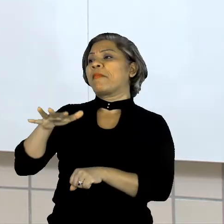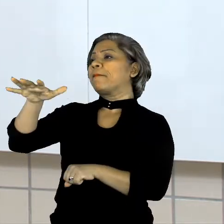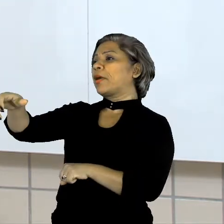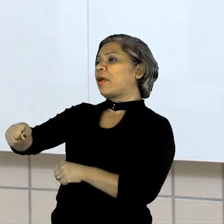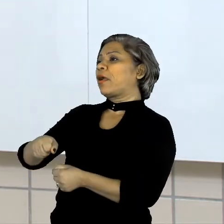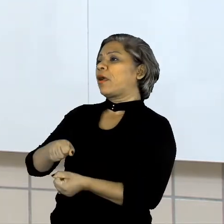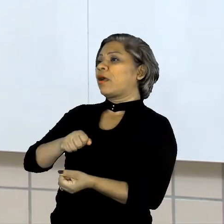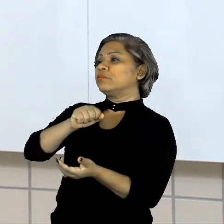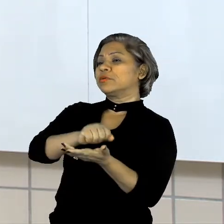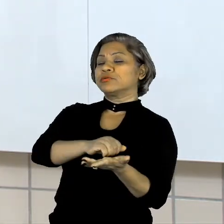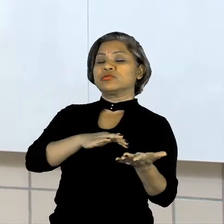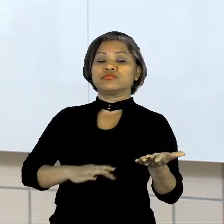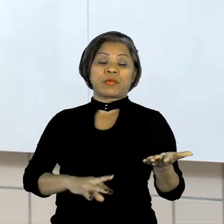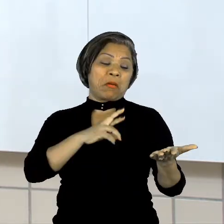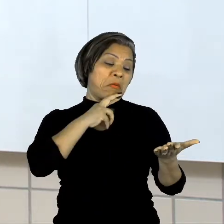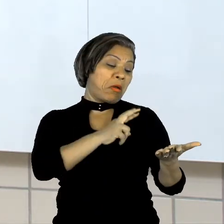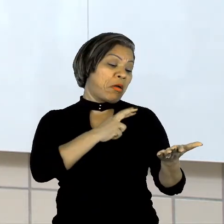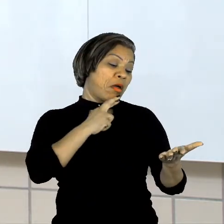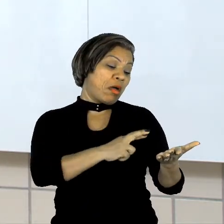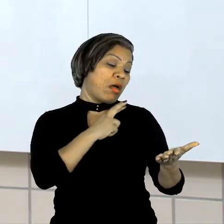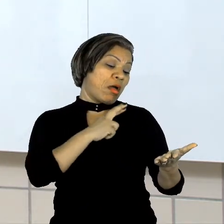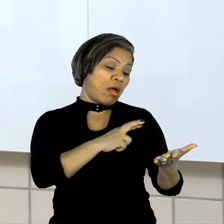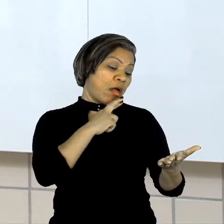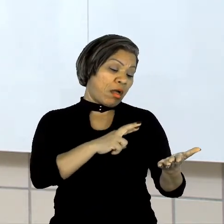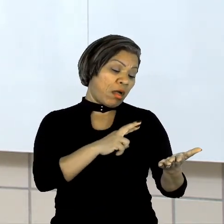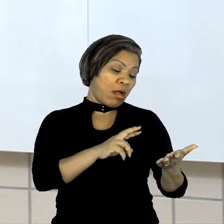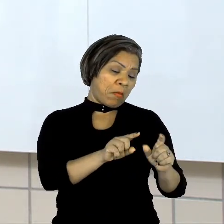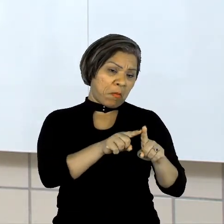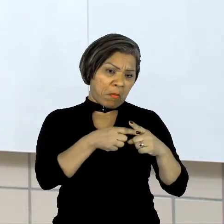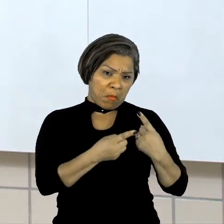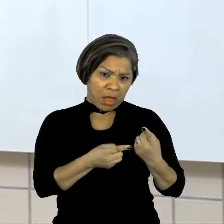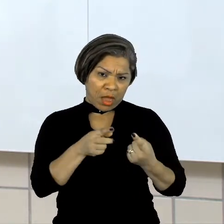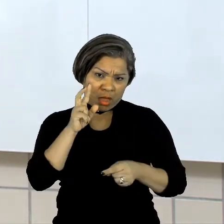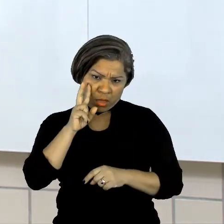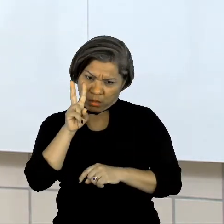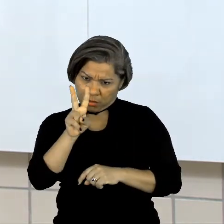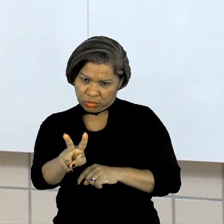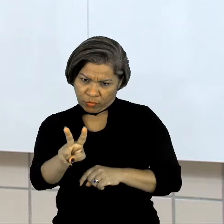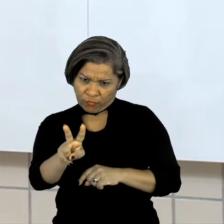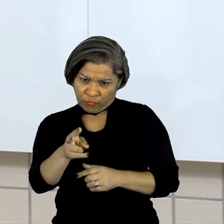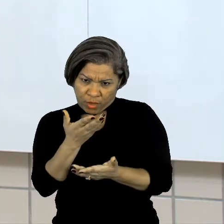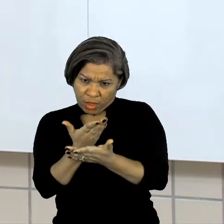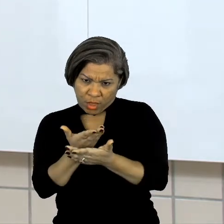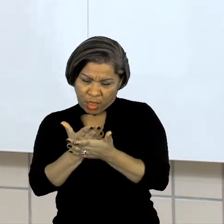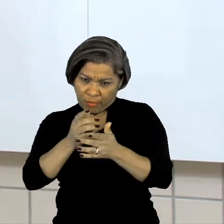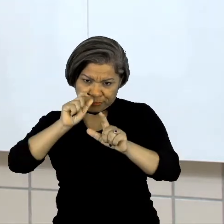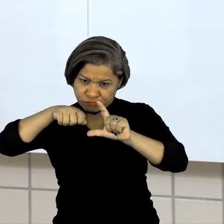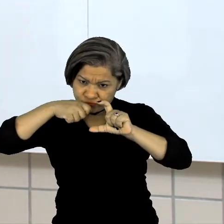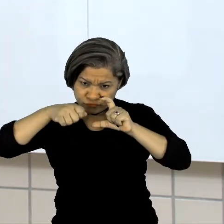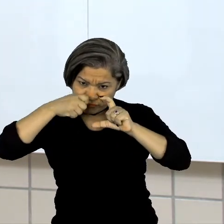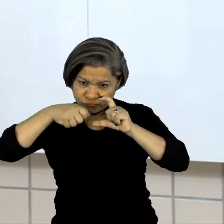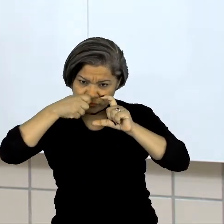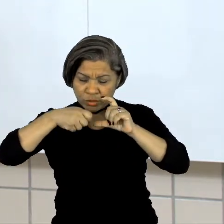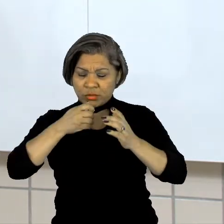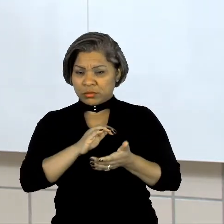e responderem sem assistir às nossas aulas gravadas, tá